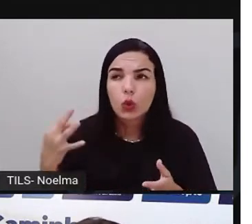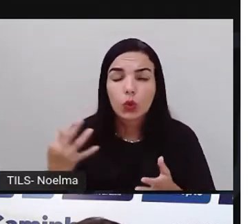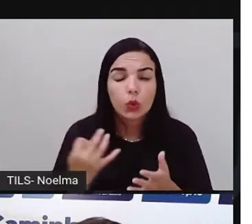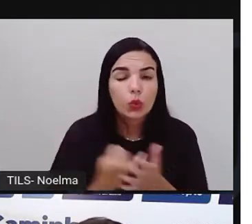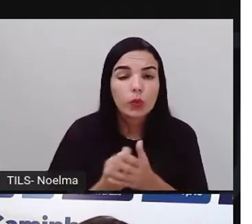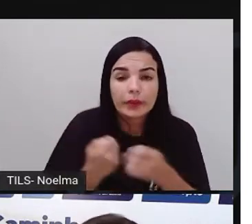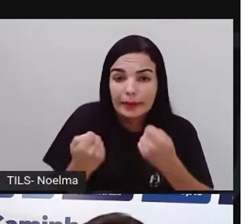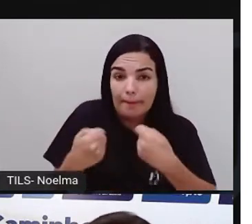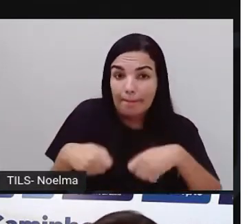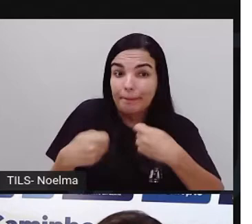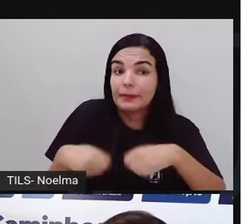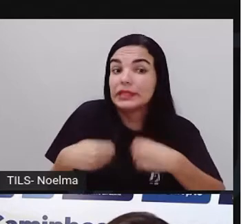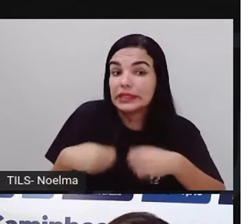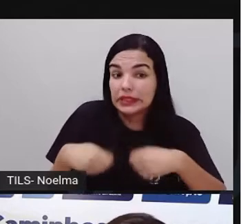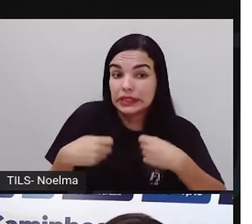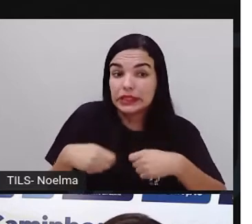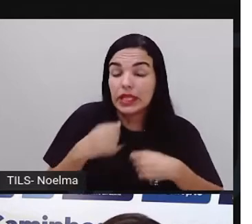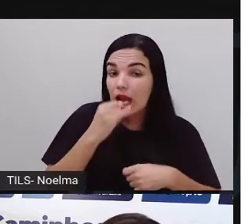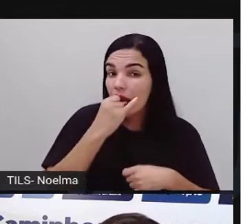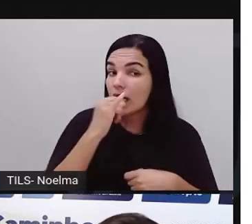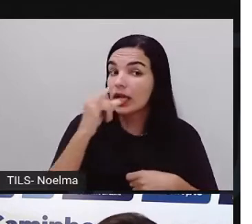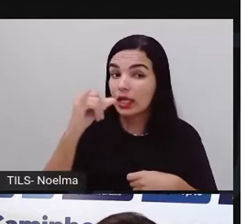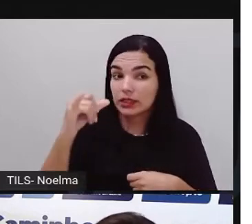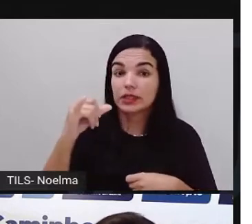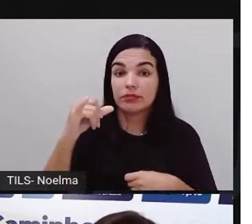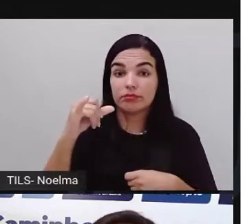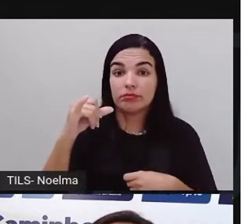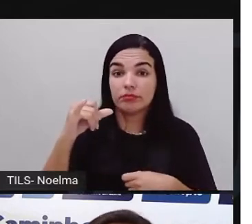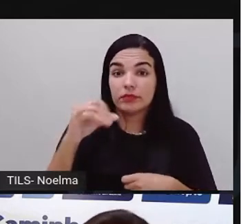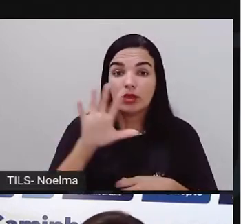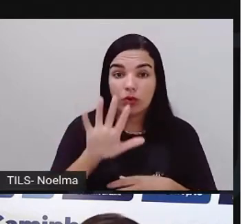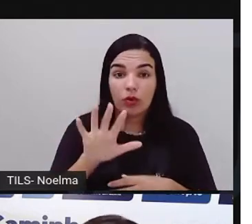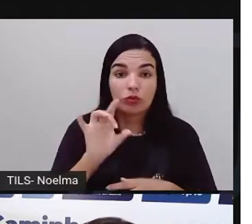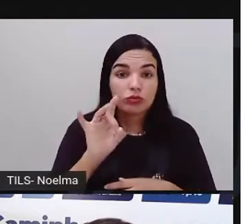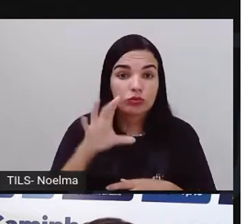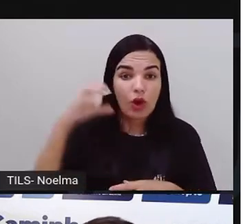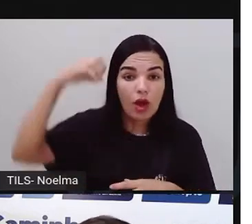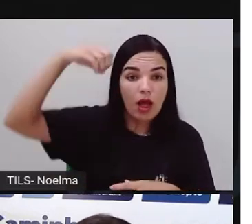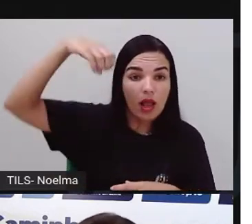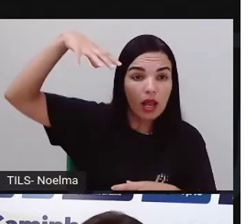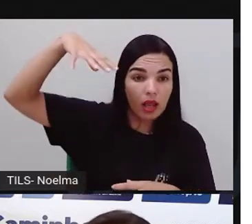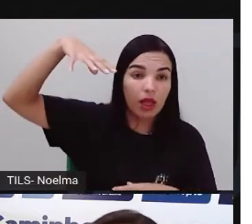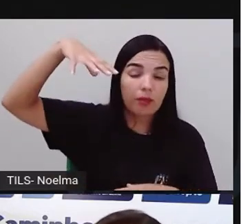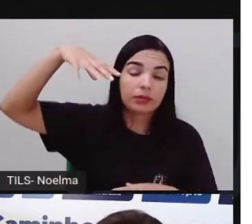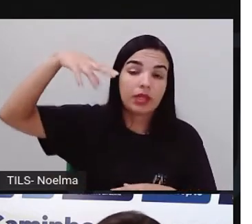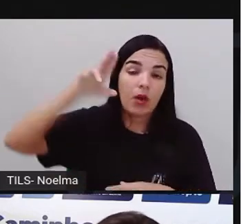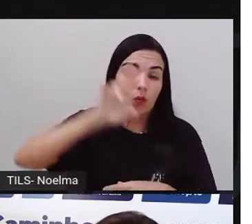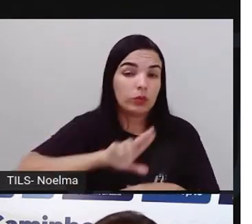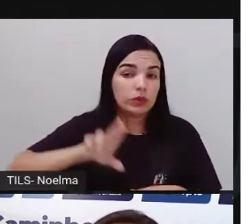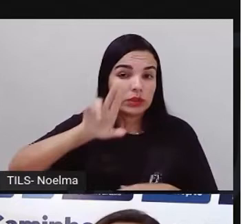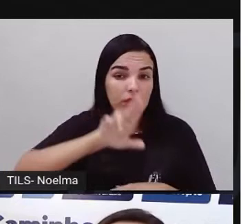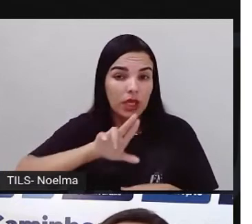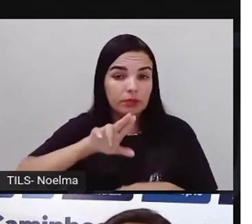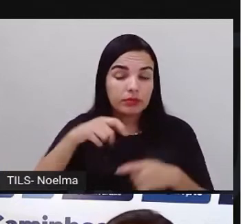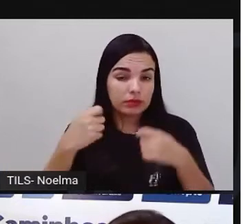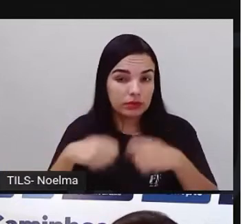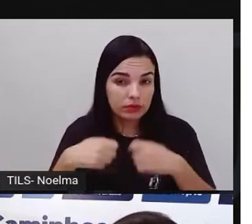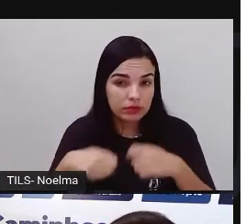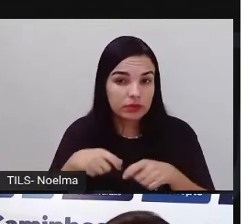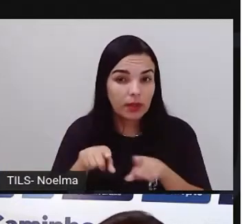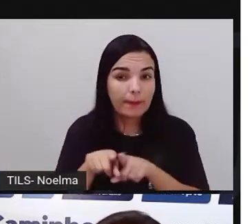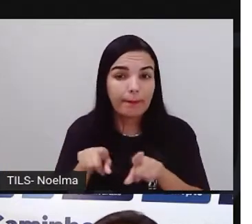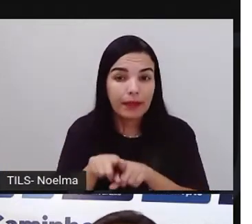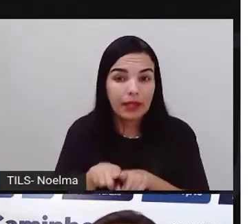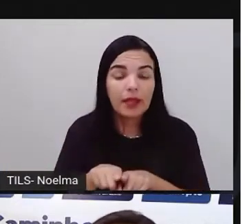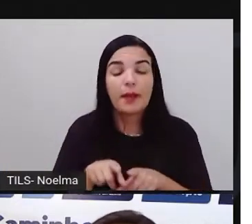dos fenômenos e equipamentos elétricos. Não só as lâmpadas, né, nós utilizamos aí, precisamos das